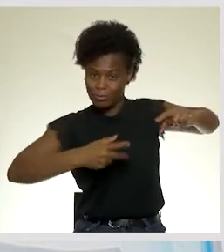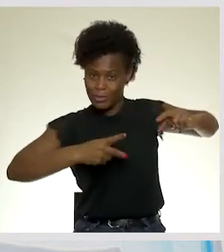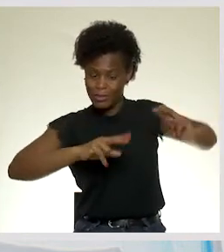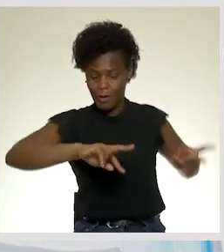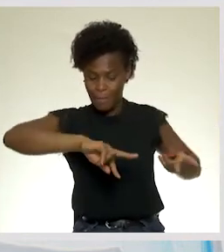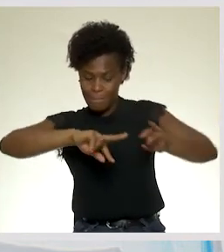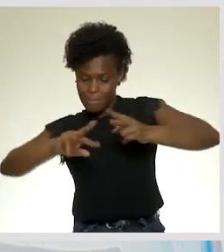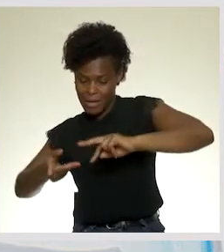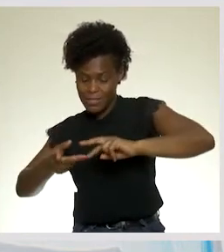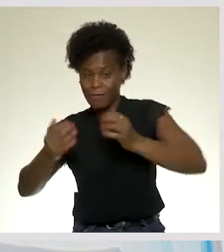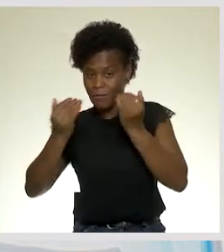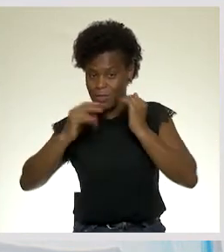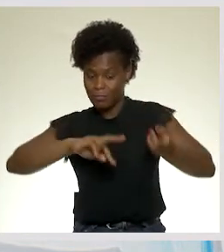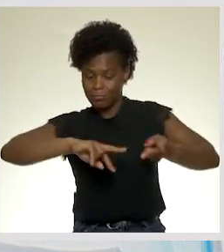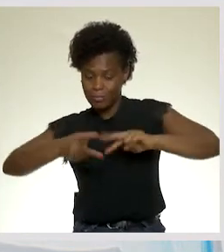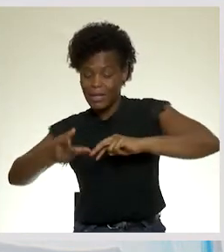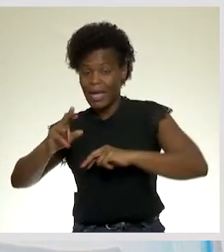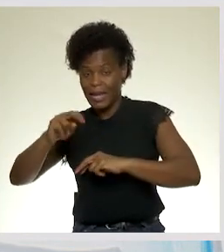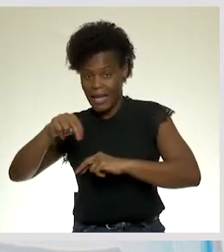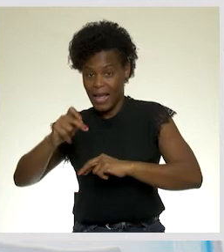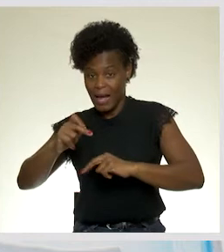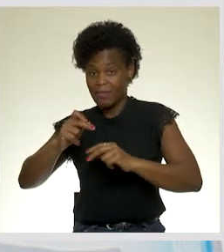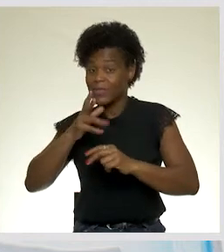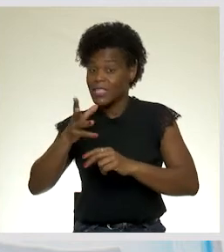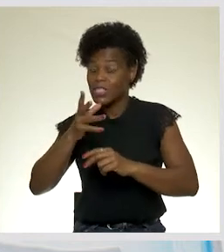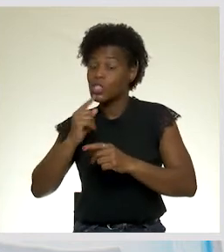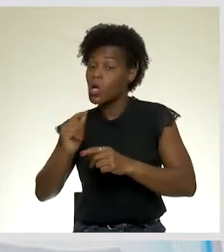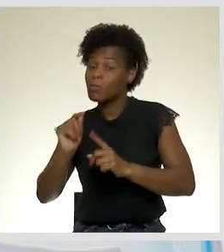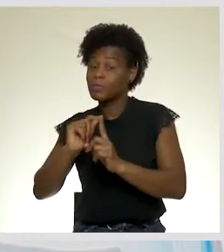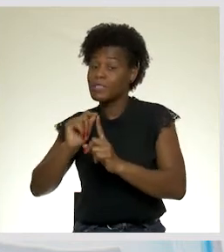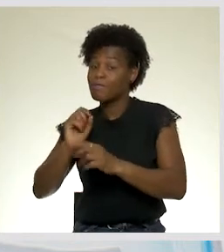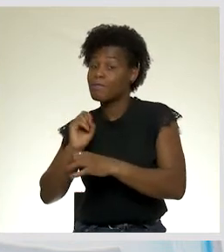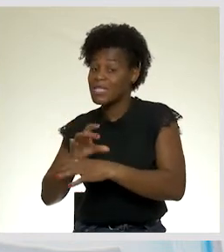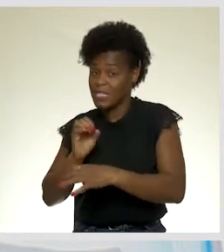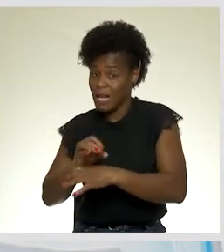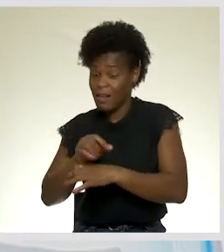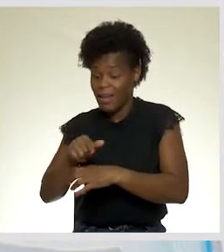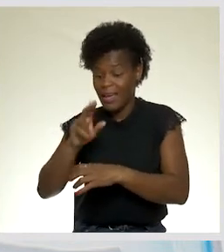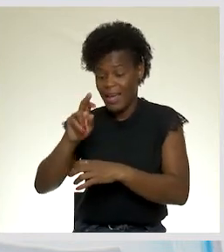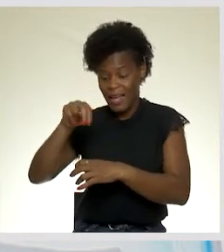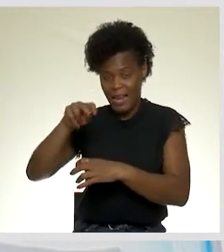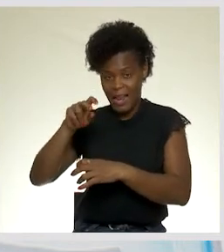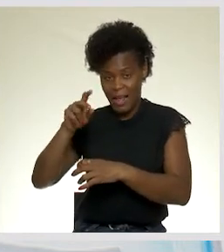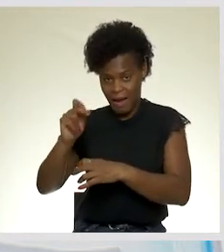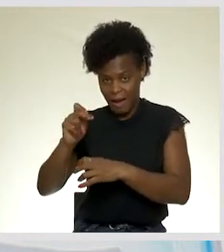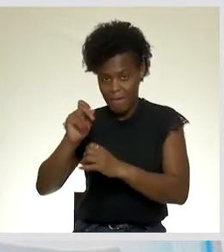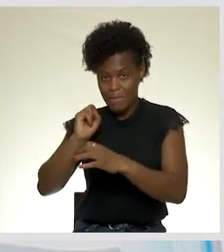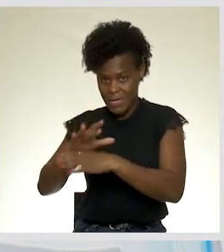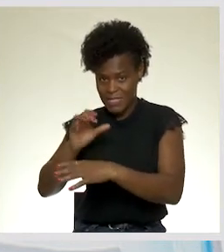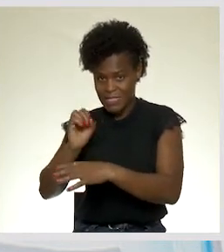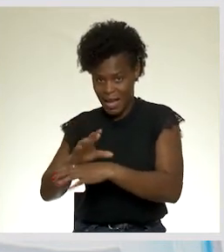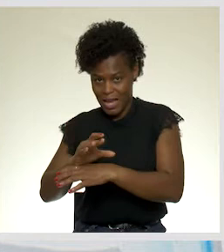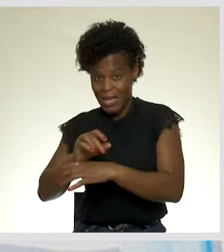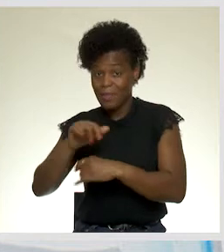o RNA, não é? Um RNA específico, é chamado RNA mensageiro, e a partir desse RNA mensageiro, essa informação agora